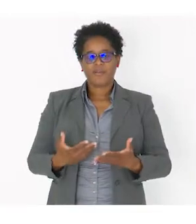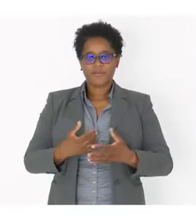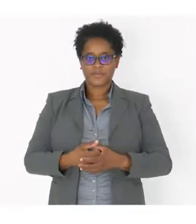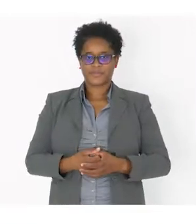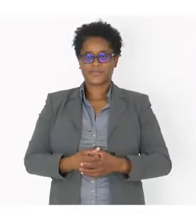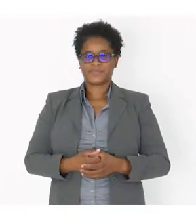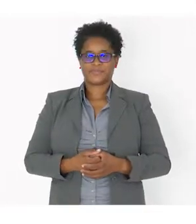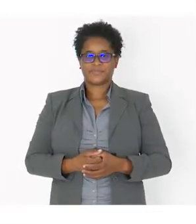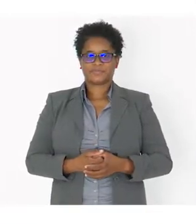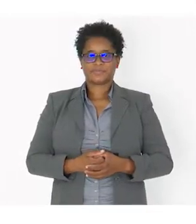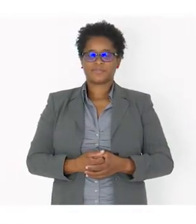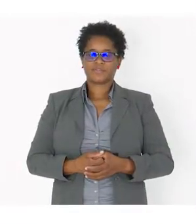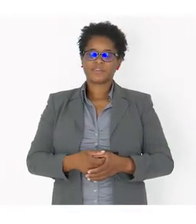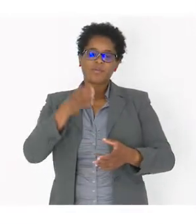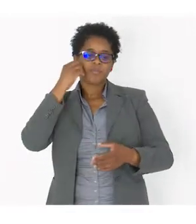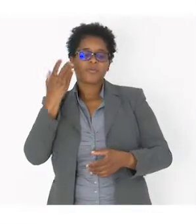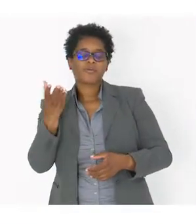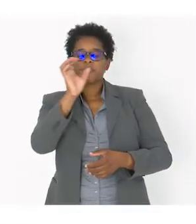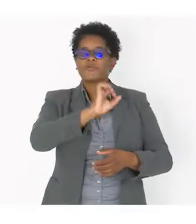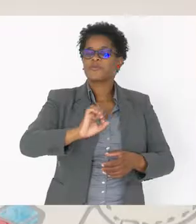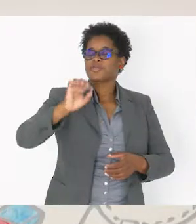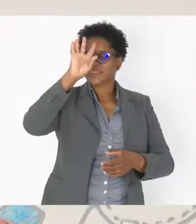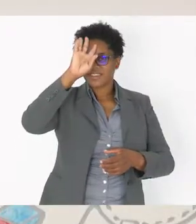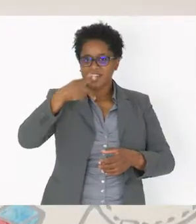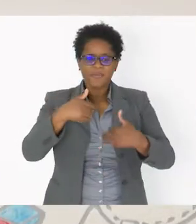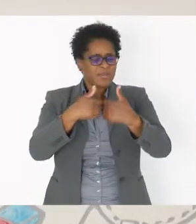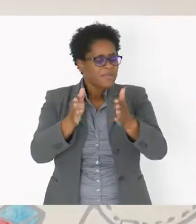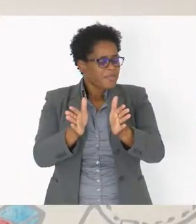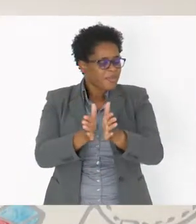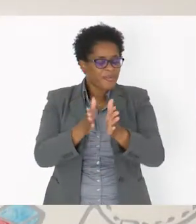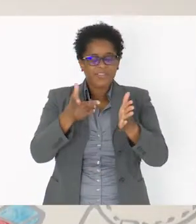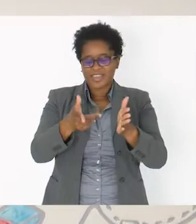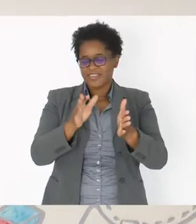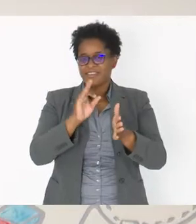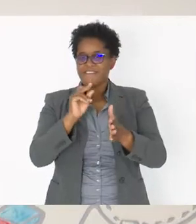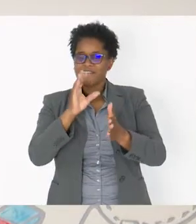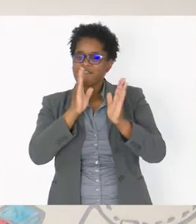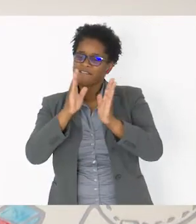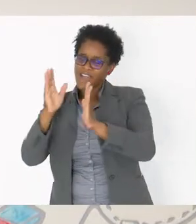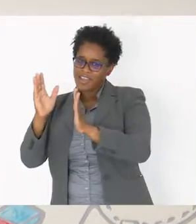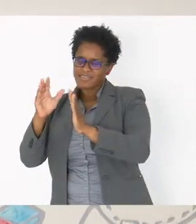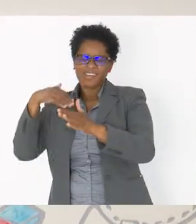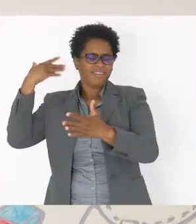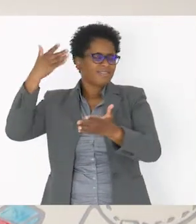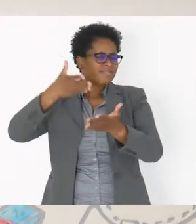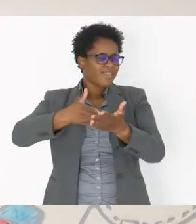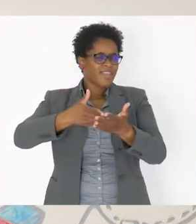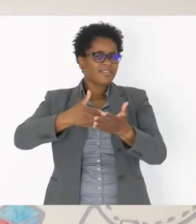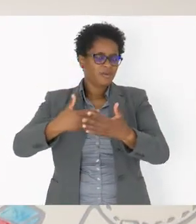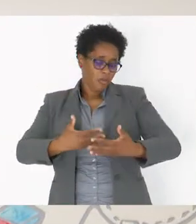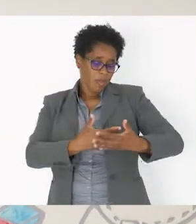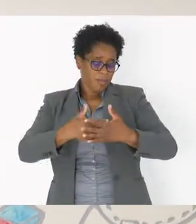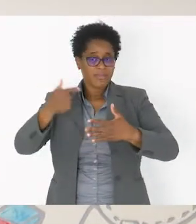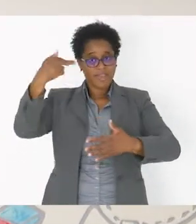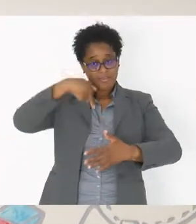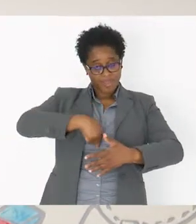Portanto, como sabem, toda esta fase, desde que o bebê é carregado na